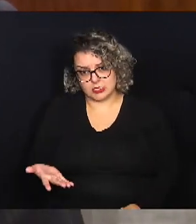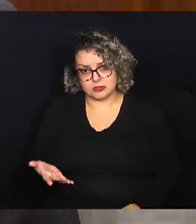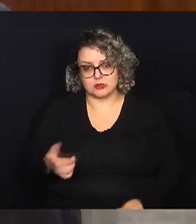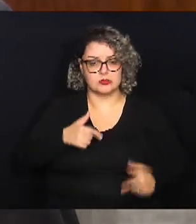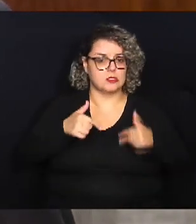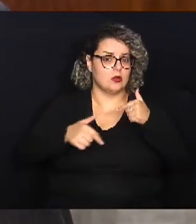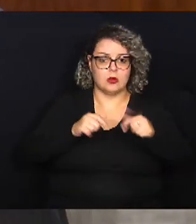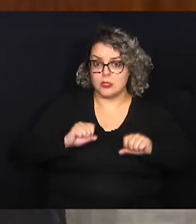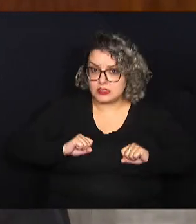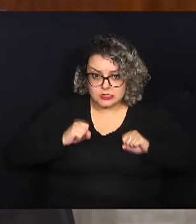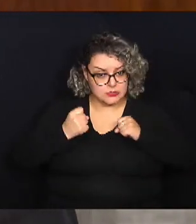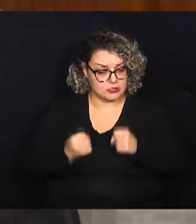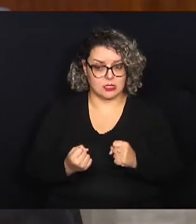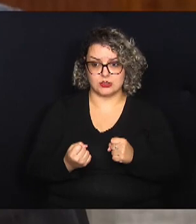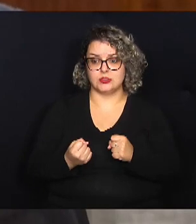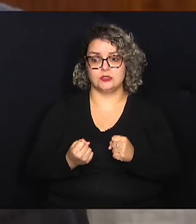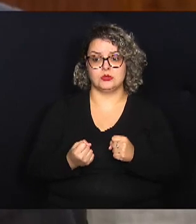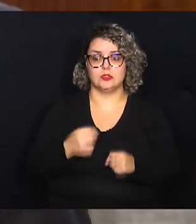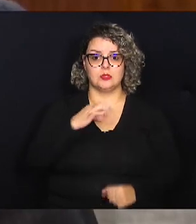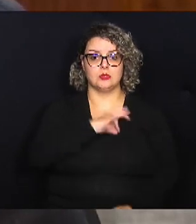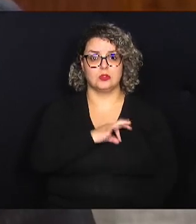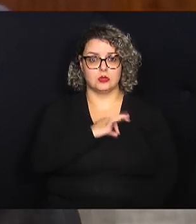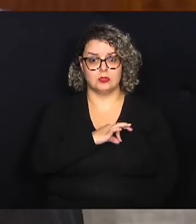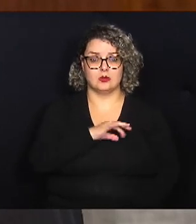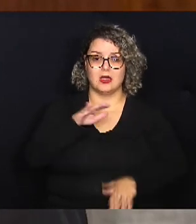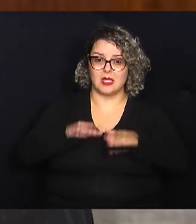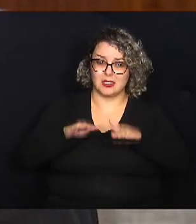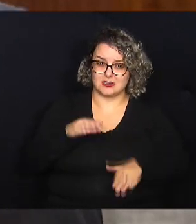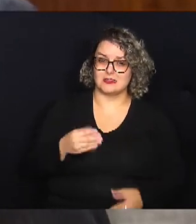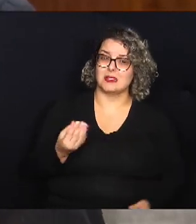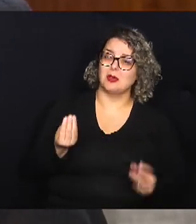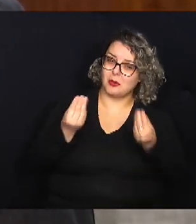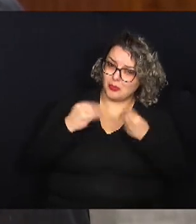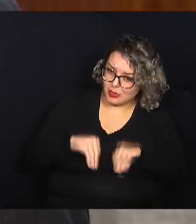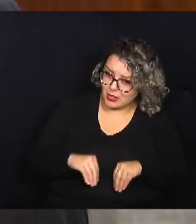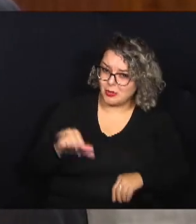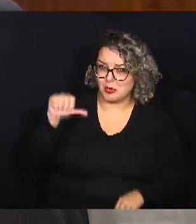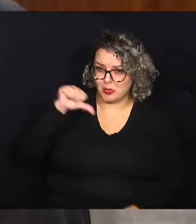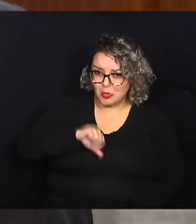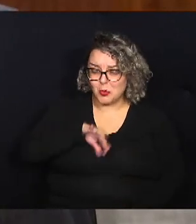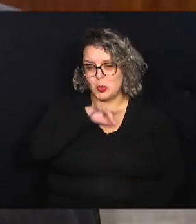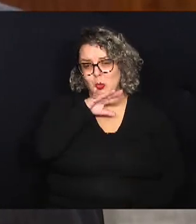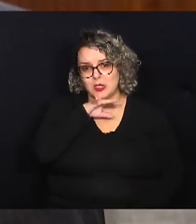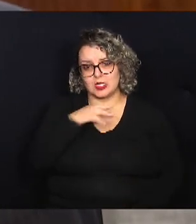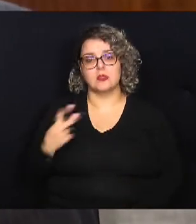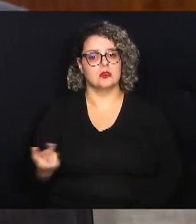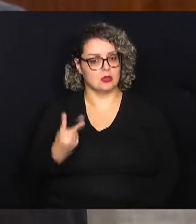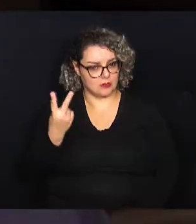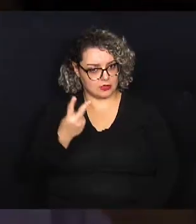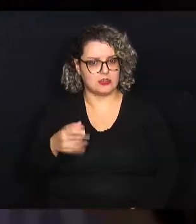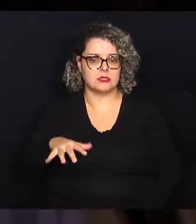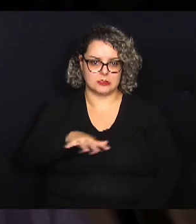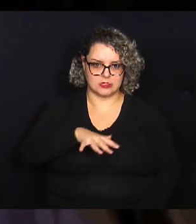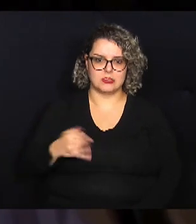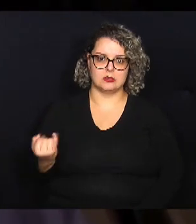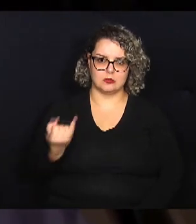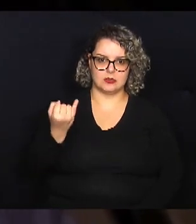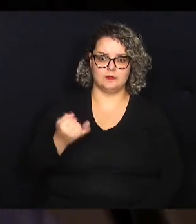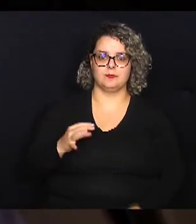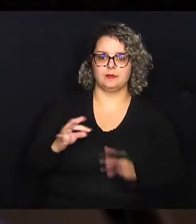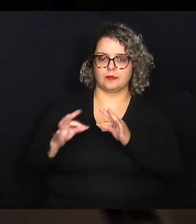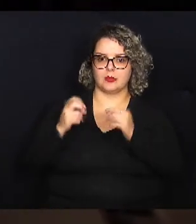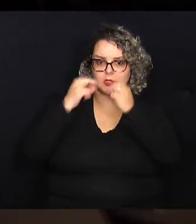que se dedicam muito, ganhando salários muitas vezes precários, e é muito importante a valorização dessa categoria. A técnica